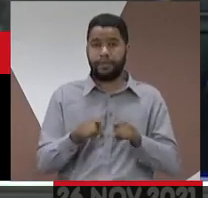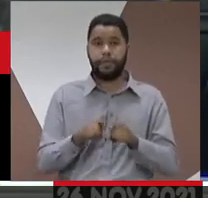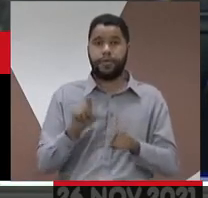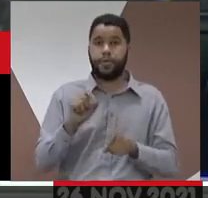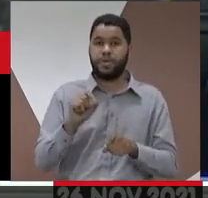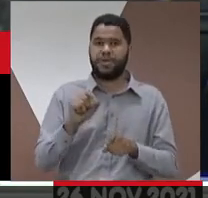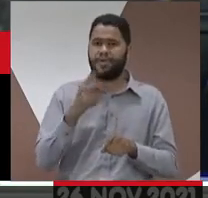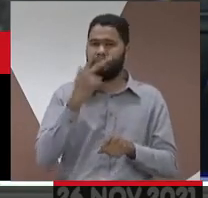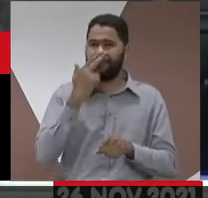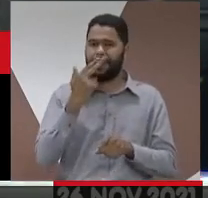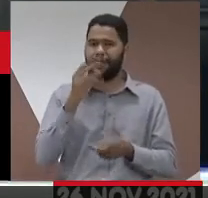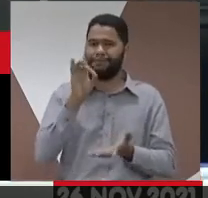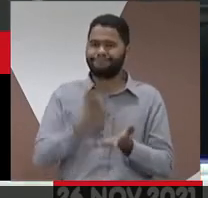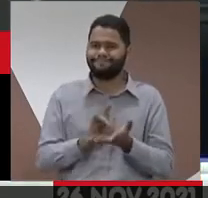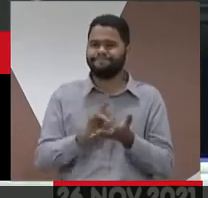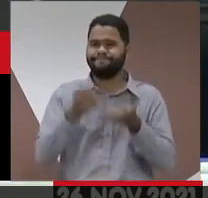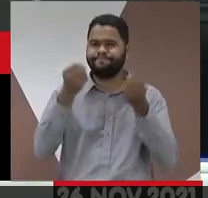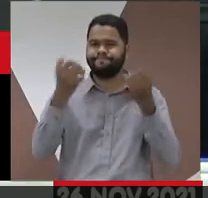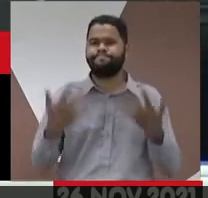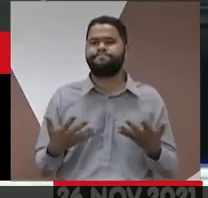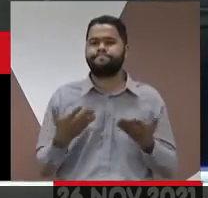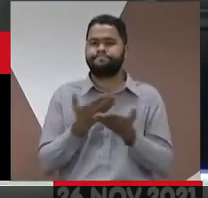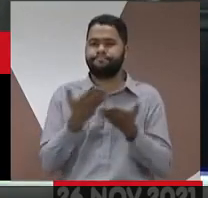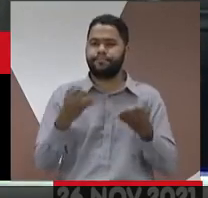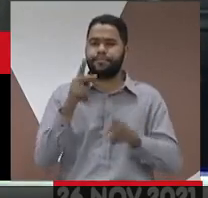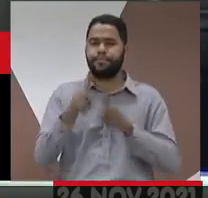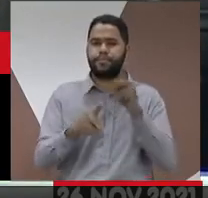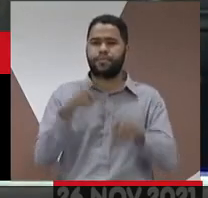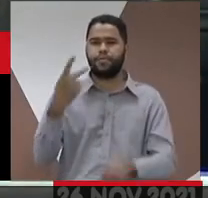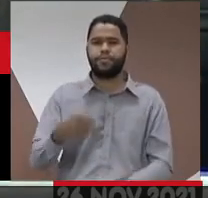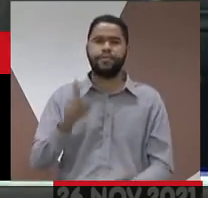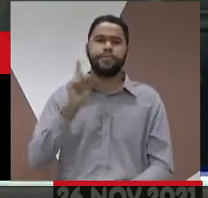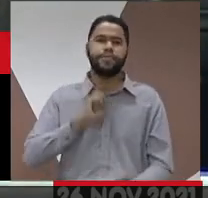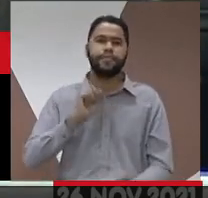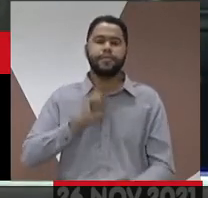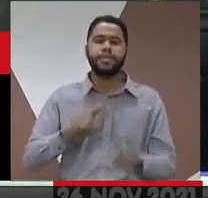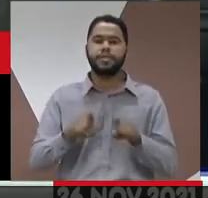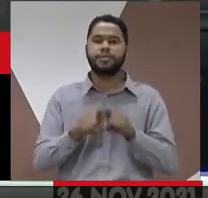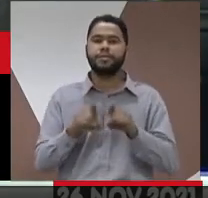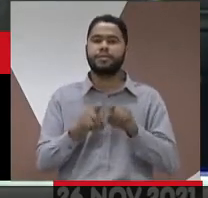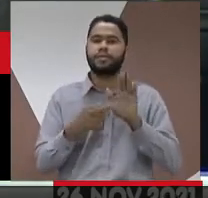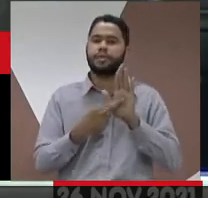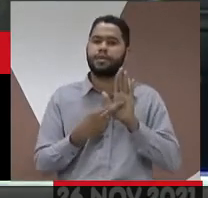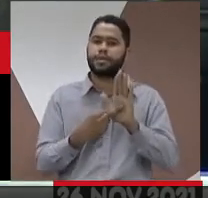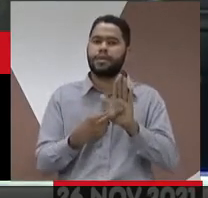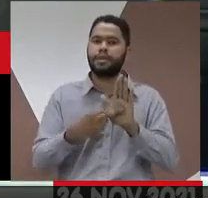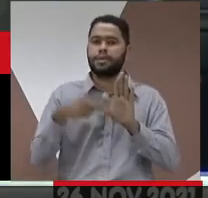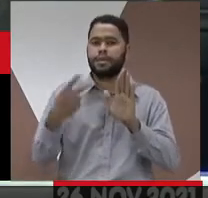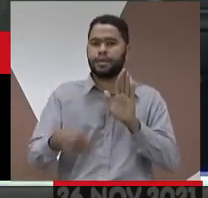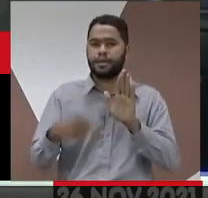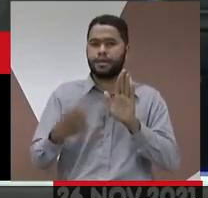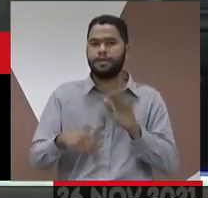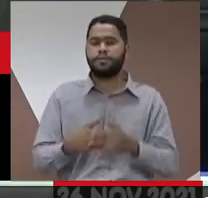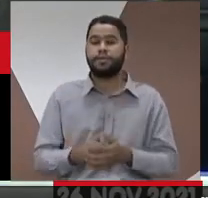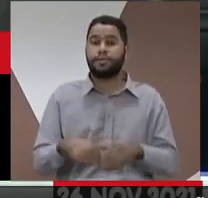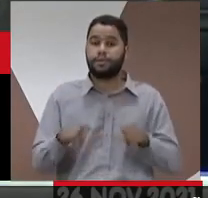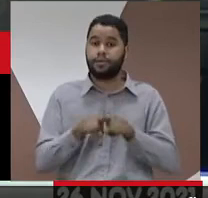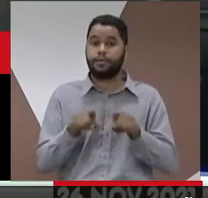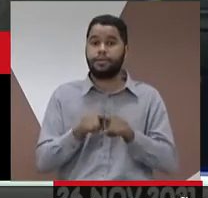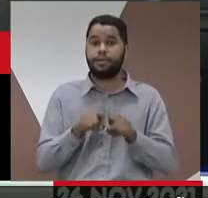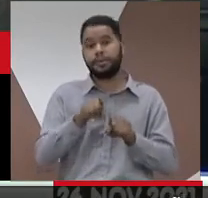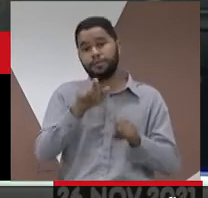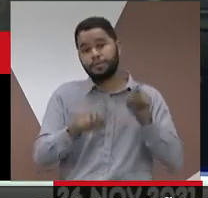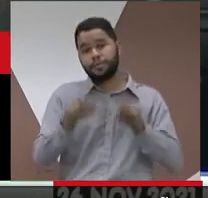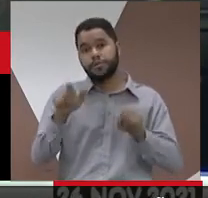de forma legítima explicada à população de Minas Gerais e aos seus representantes nesta casa, e também àqueles